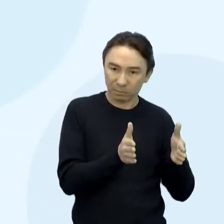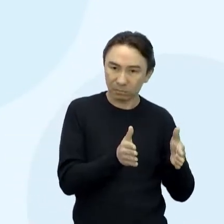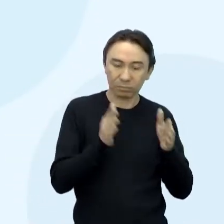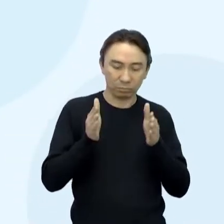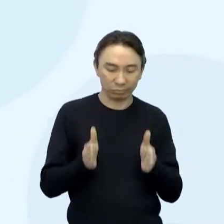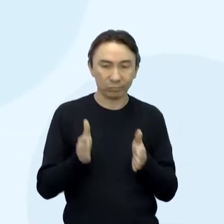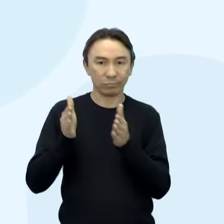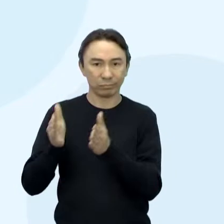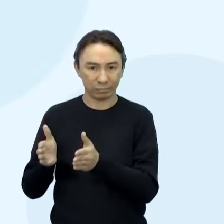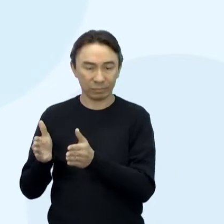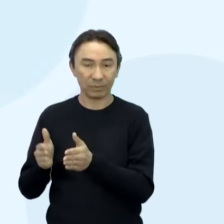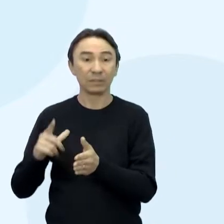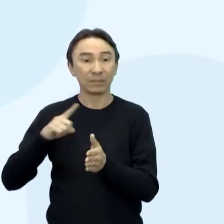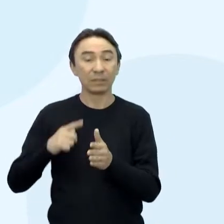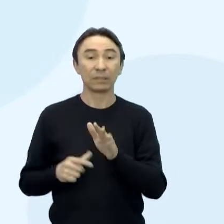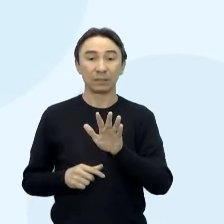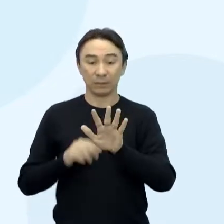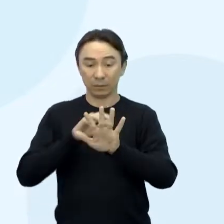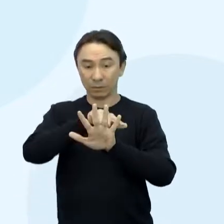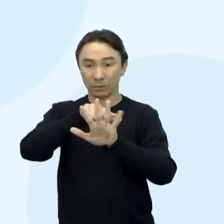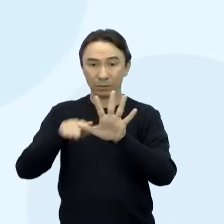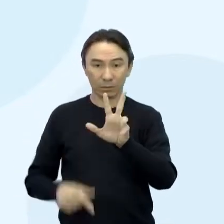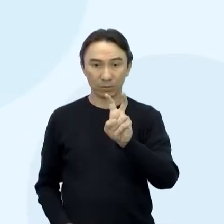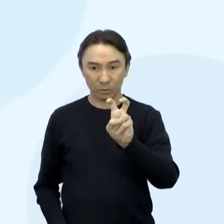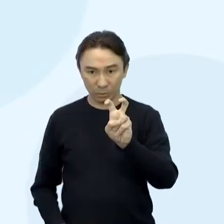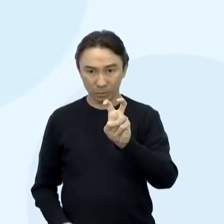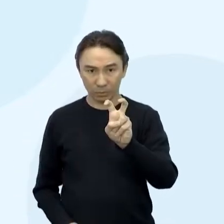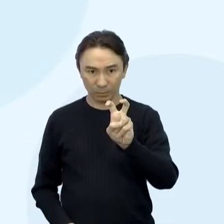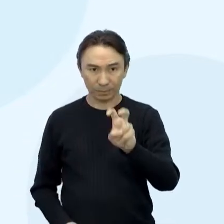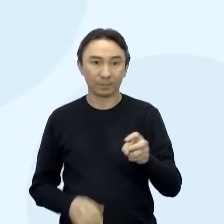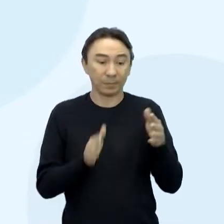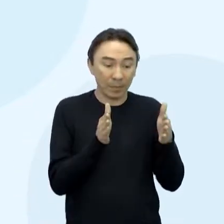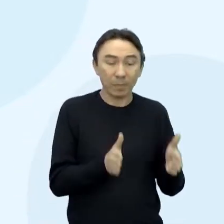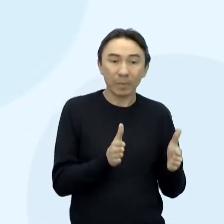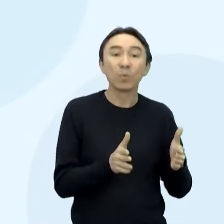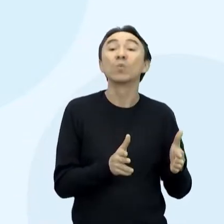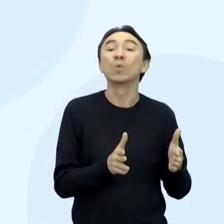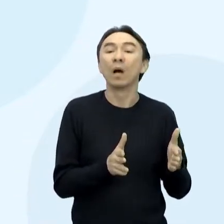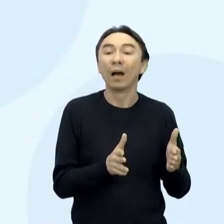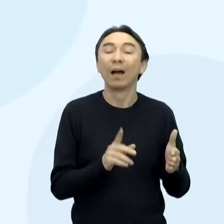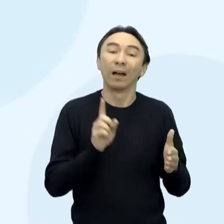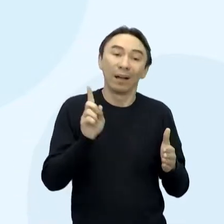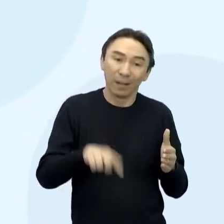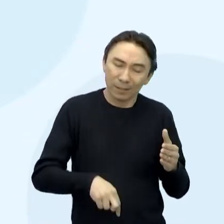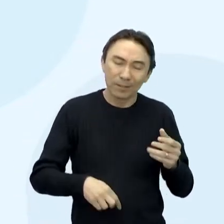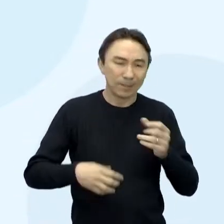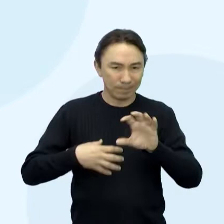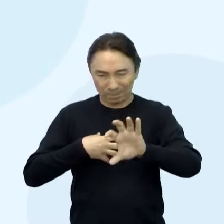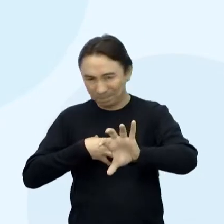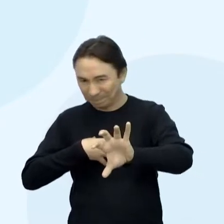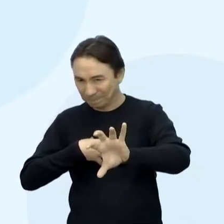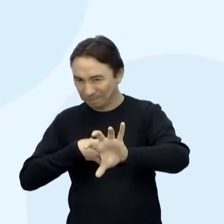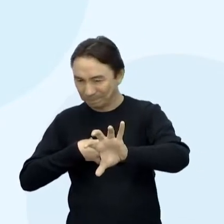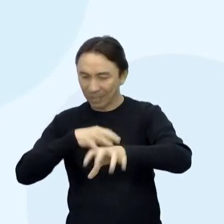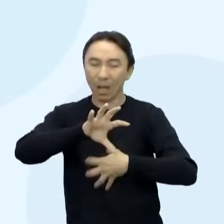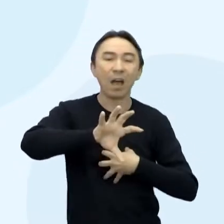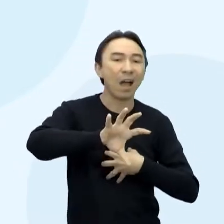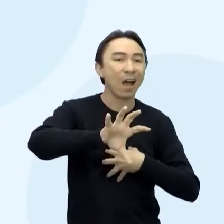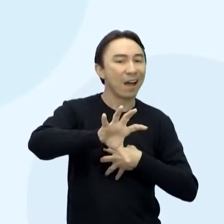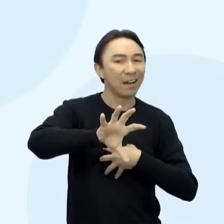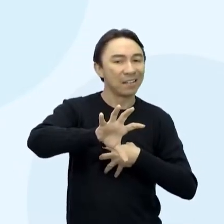São 5 etapas. A primeira é empatizar. Então, eu tenho que me empatizar. Eu tenho que ter